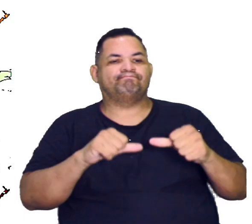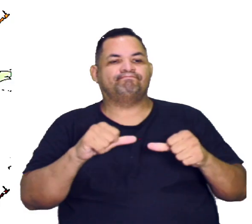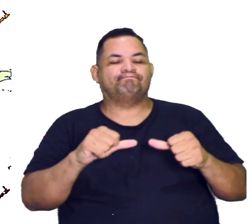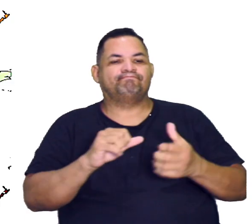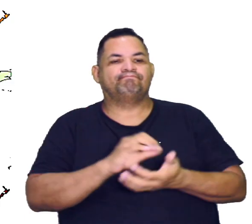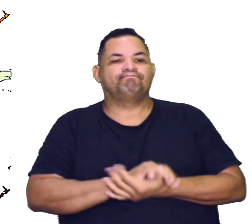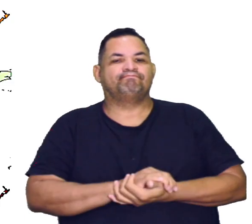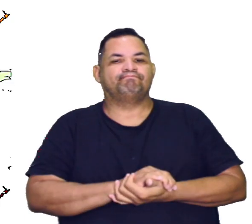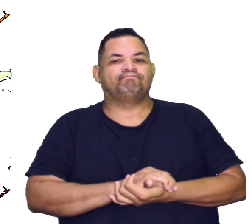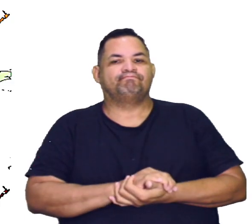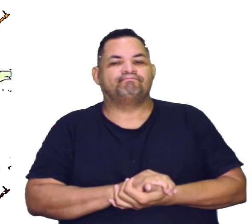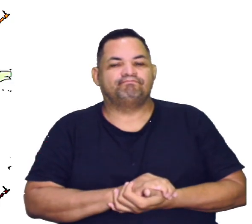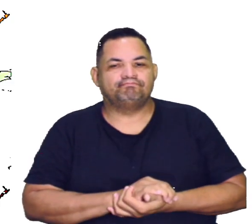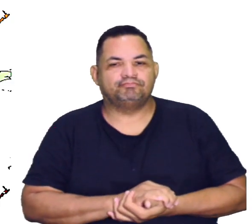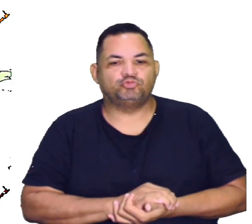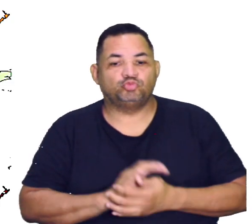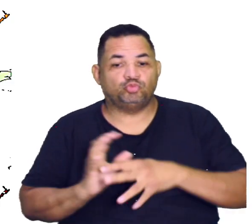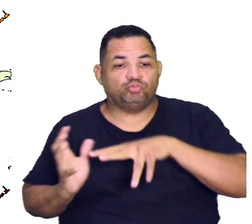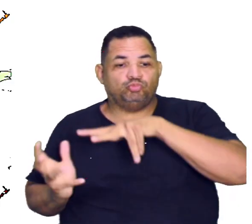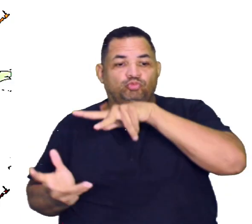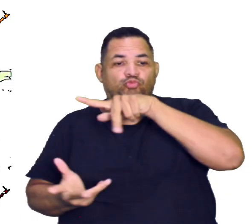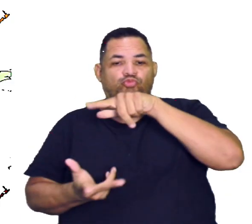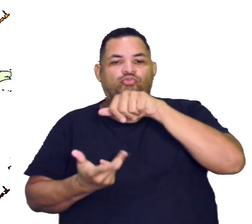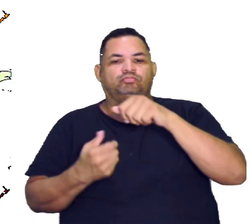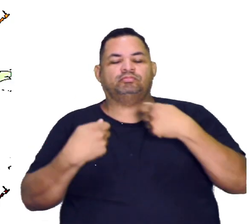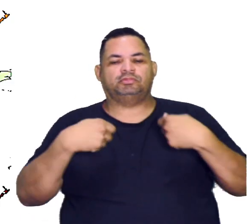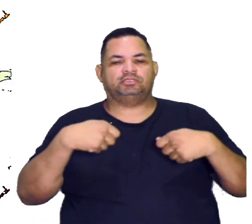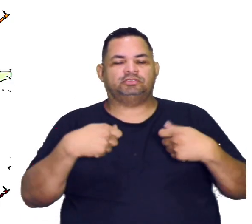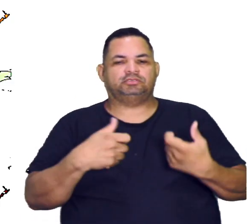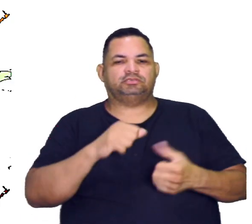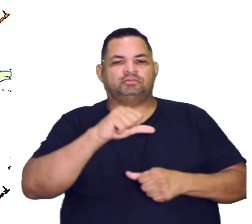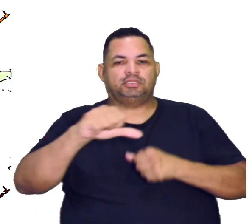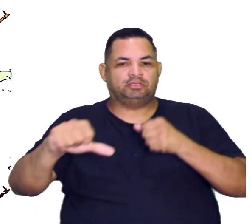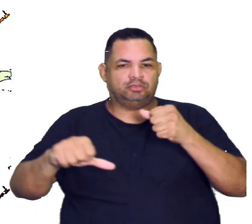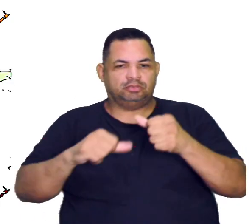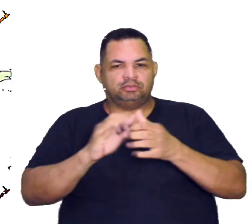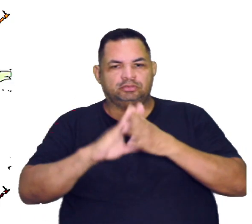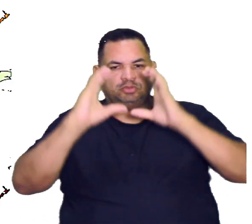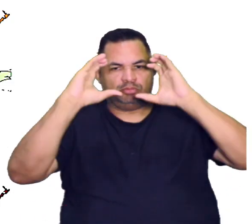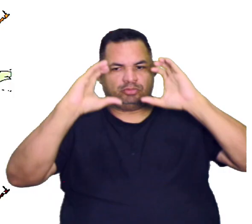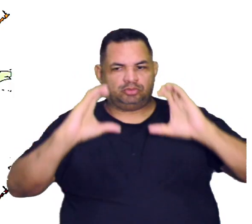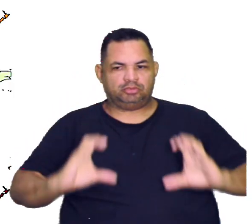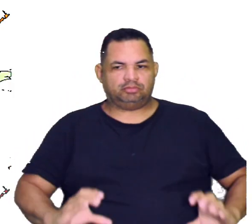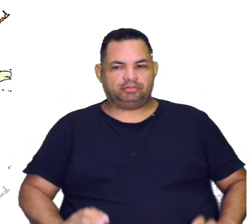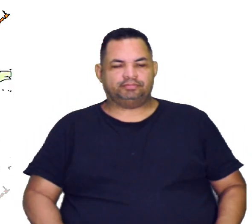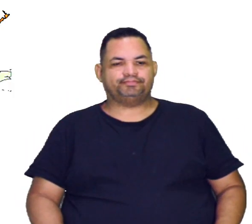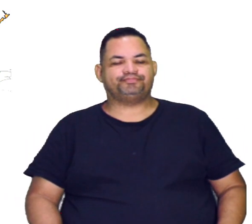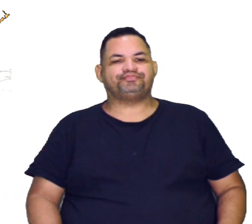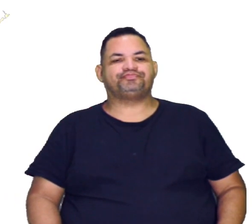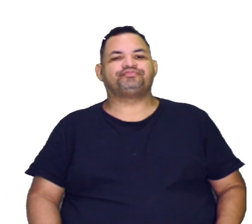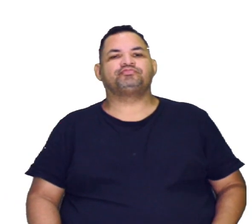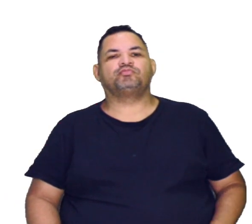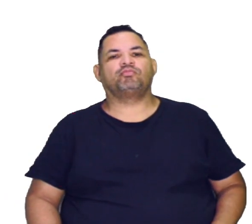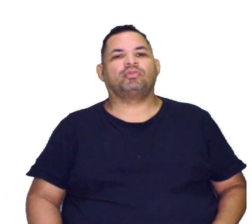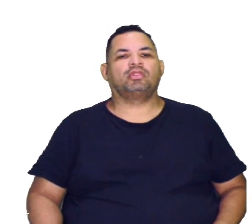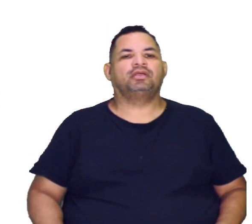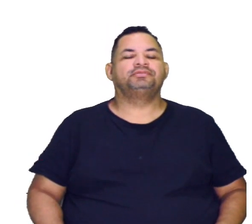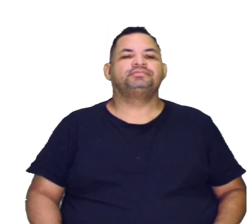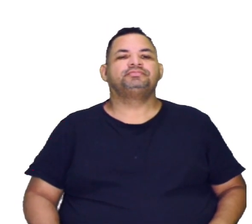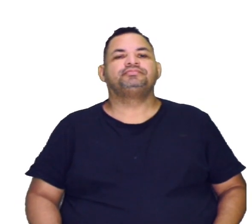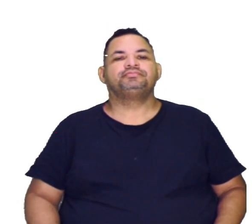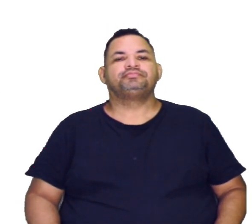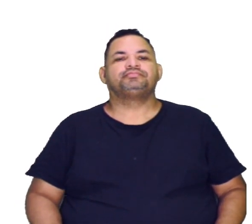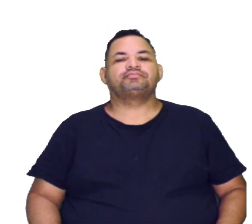comportamento a nível global. Perfeito? Tá bom, então? Então, o que vem a ser a obesidade,